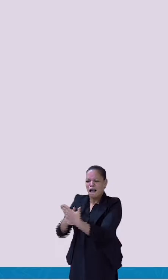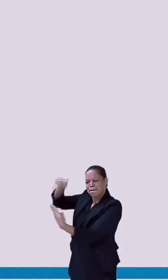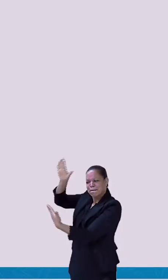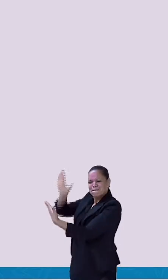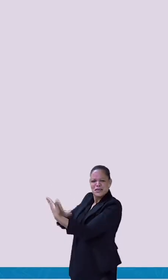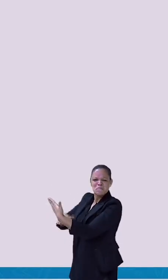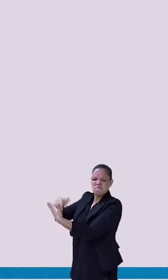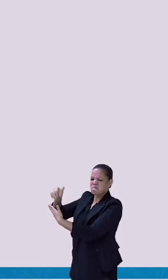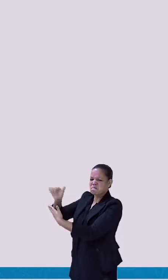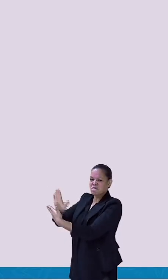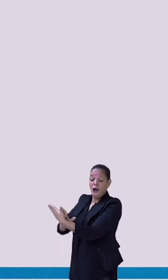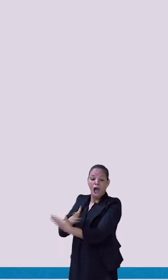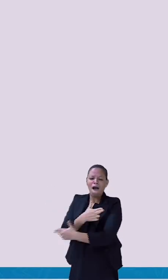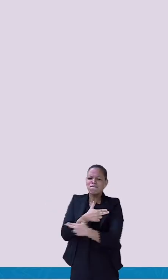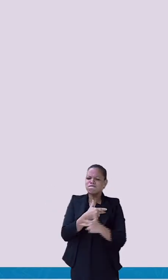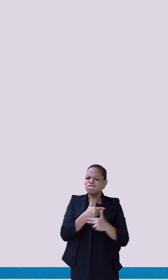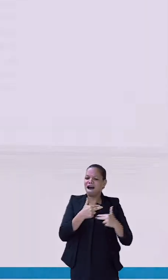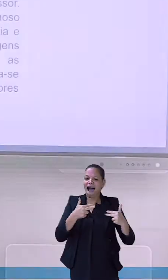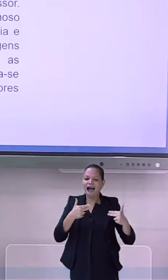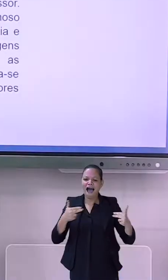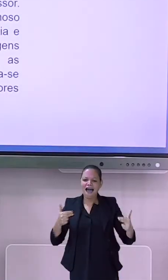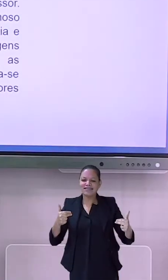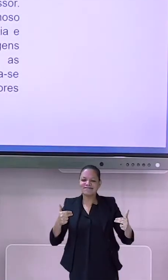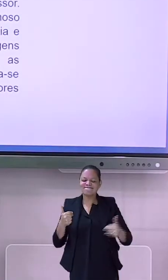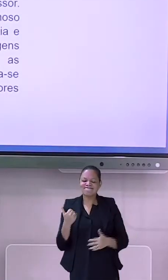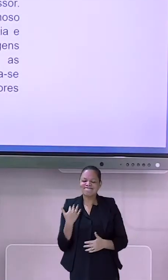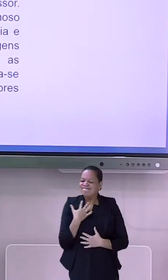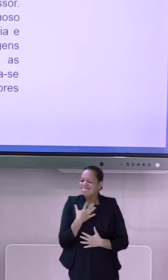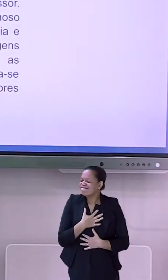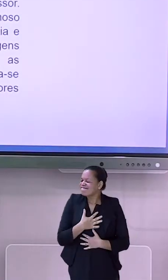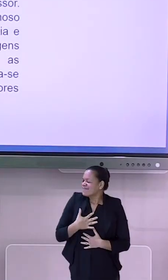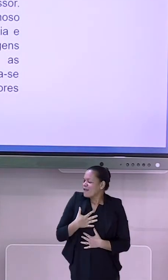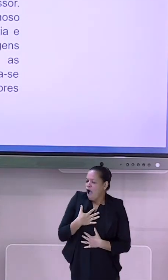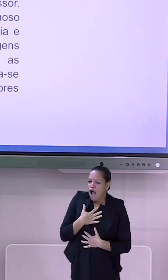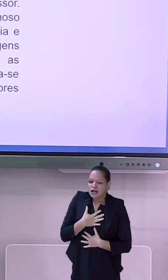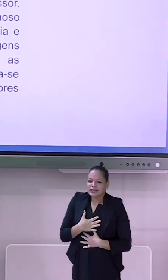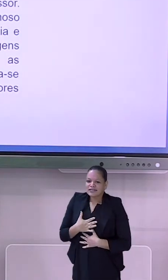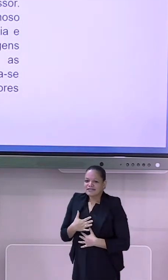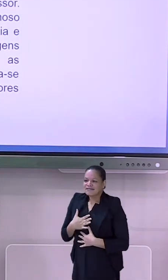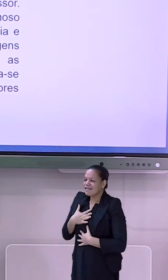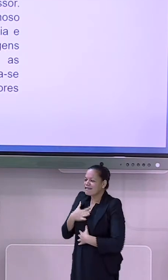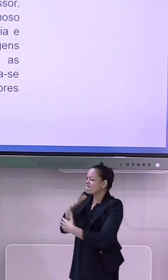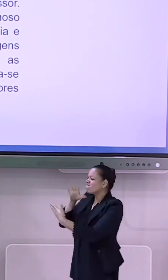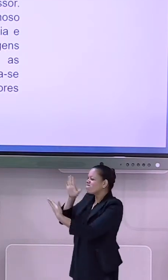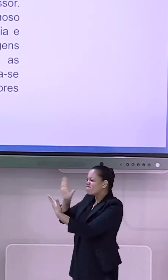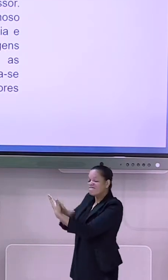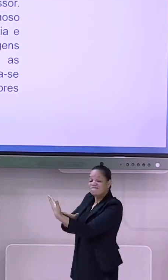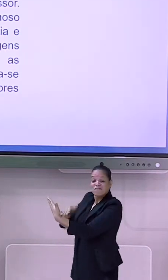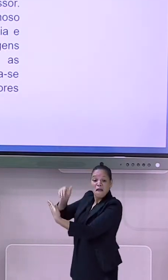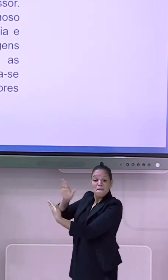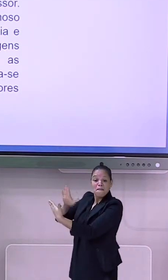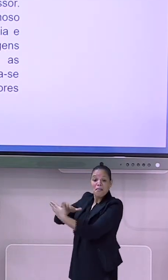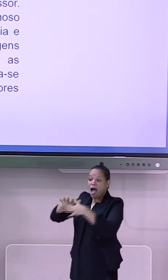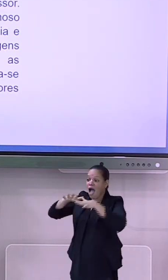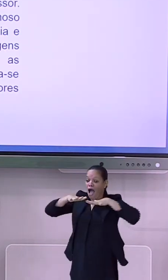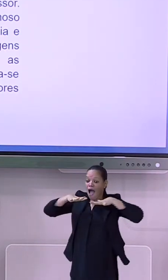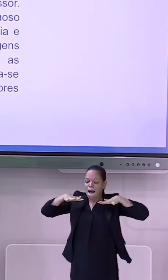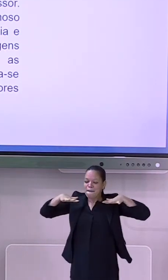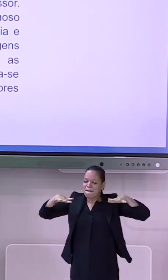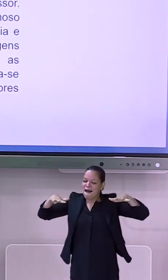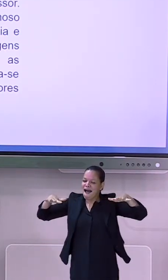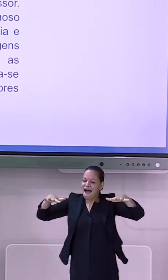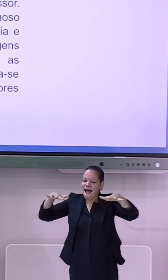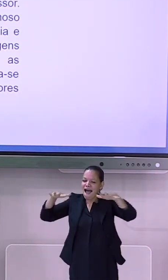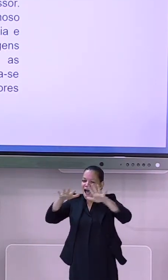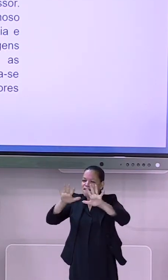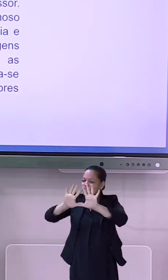funções, né? E ele gostava de pintar paisagem, principalmente as paisagens mineiras, as paisagens